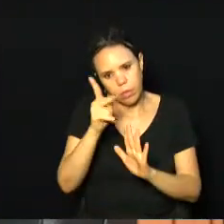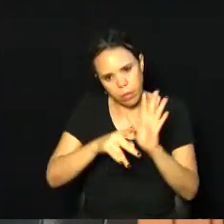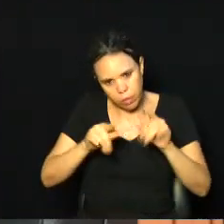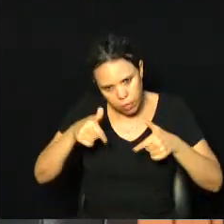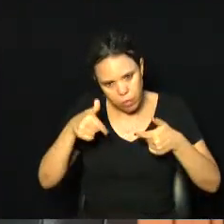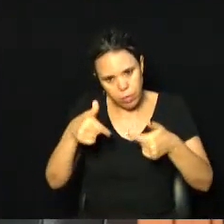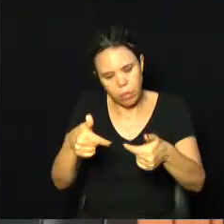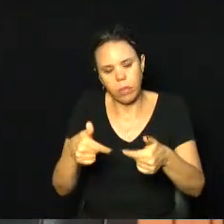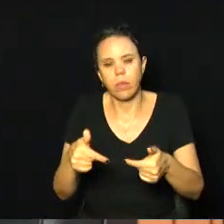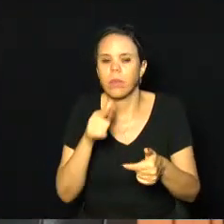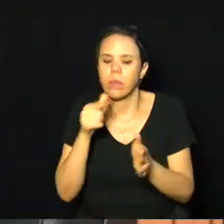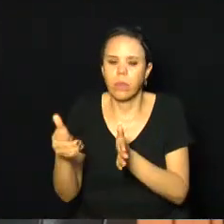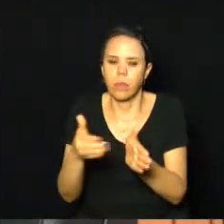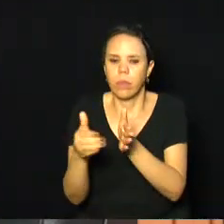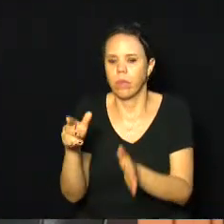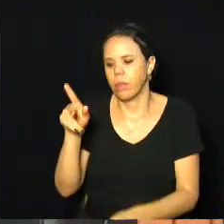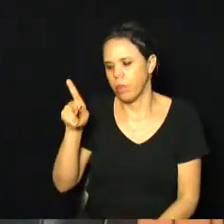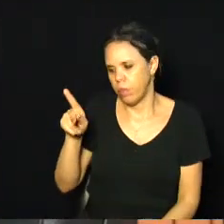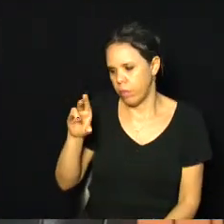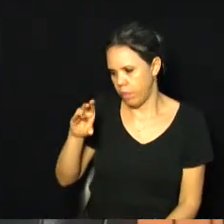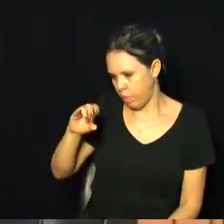Ações Bacias PCJ,